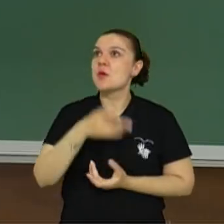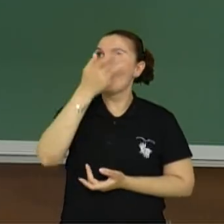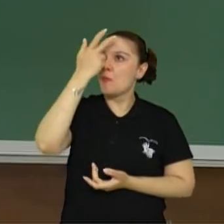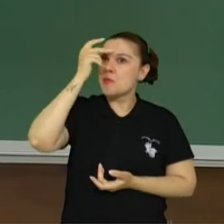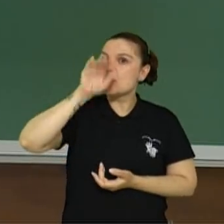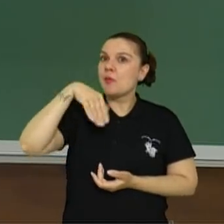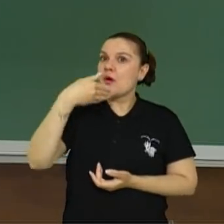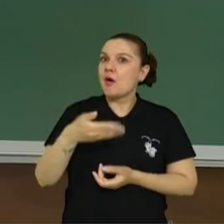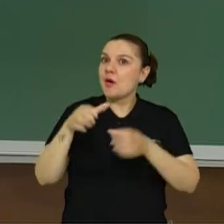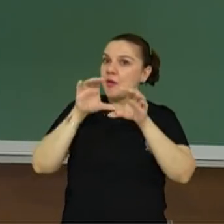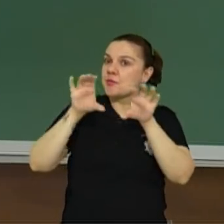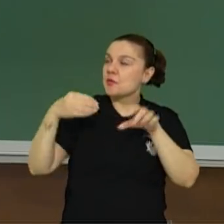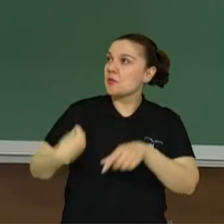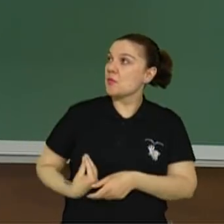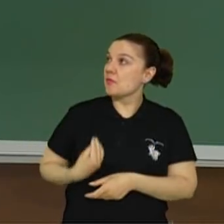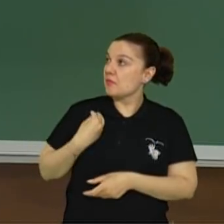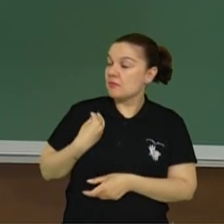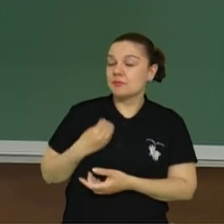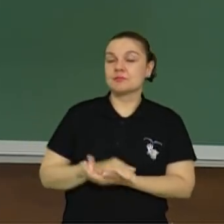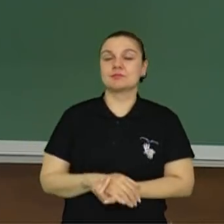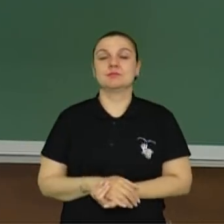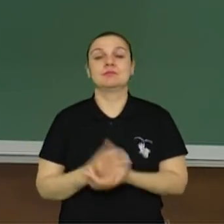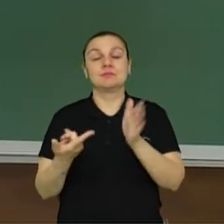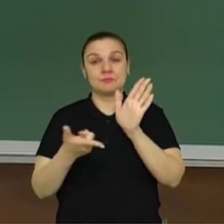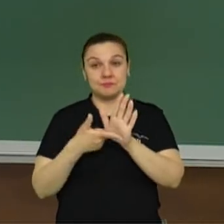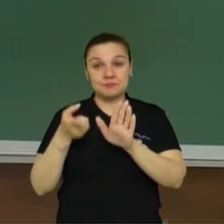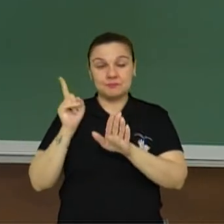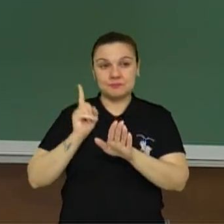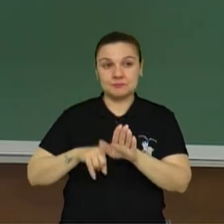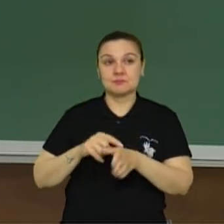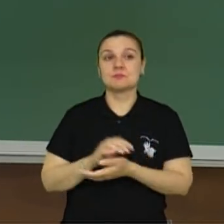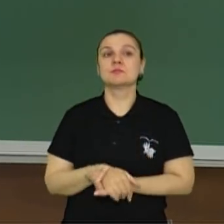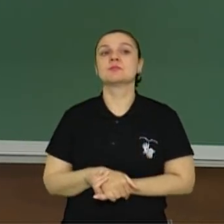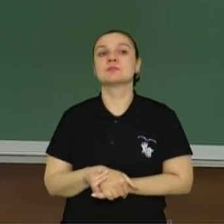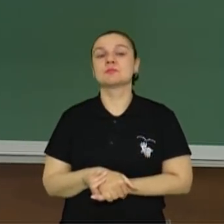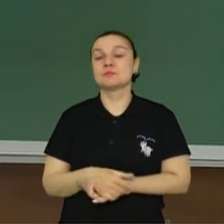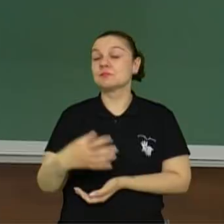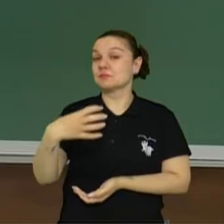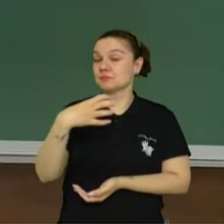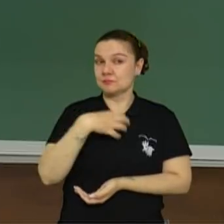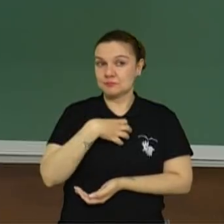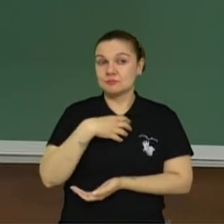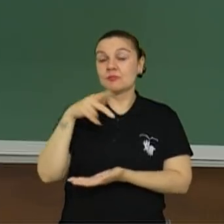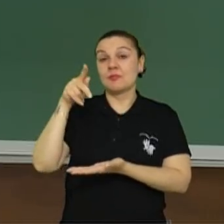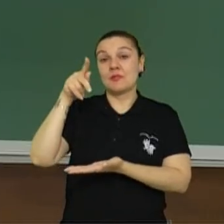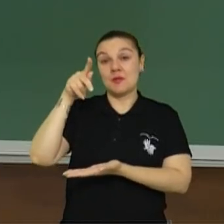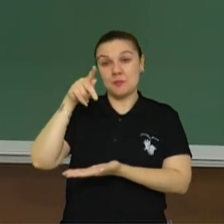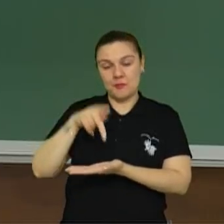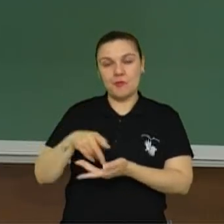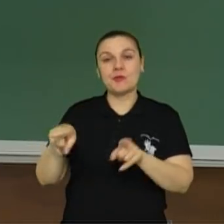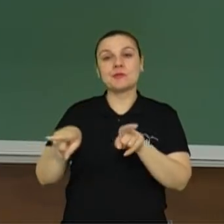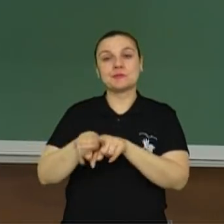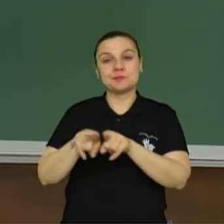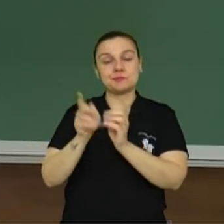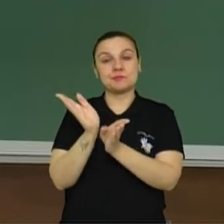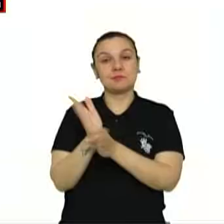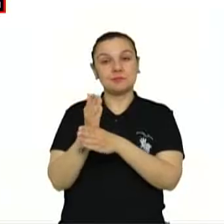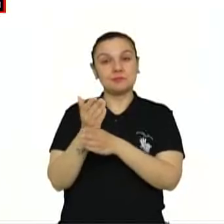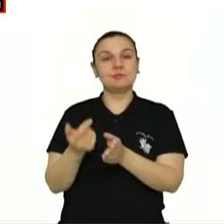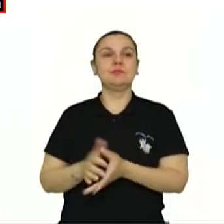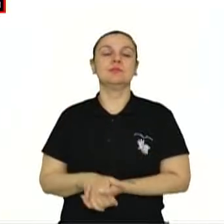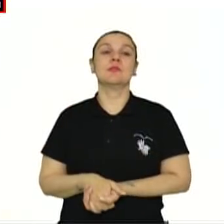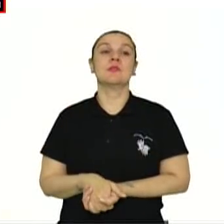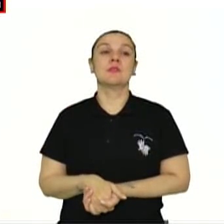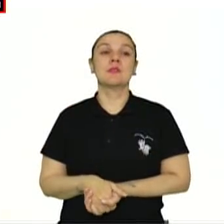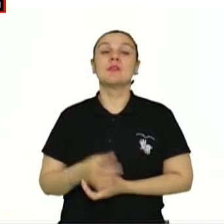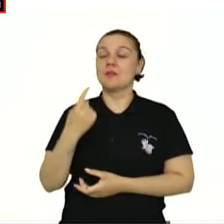pessoa caiu do céu na minha vida, né? Então, pode ser usado no sentido real e também no sentido figurado.